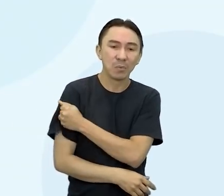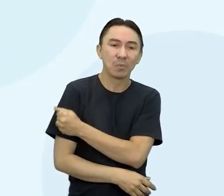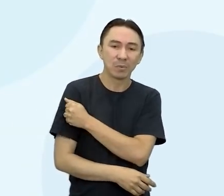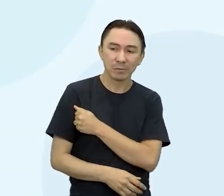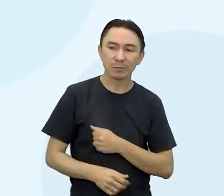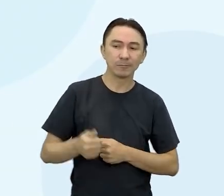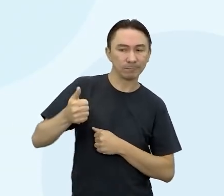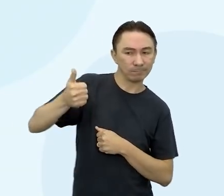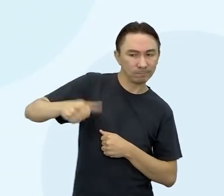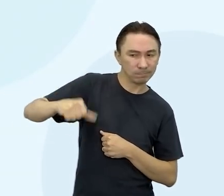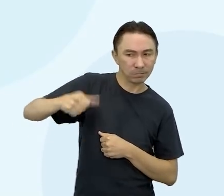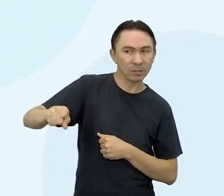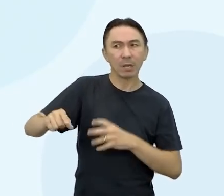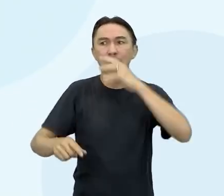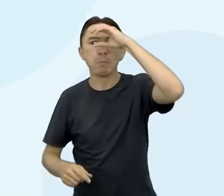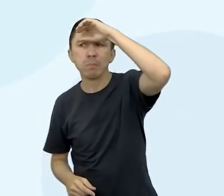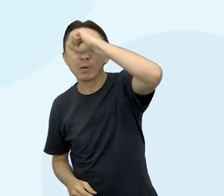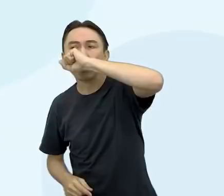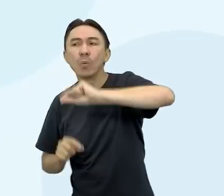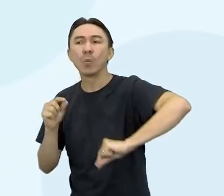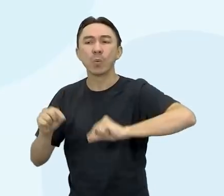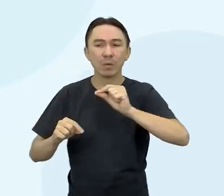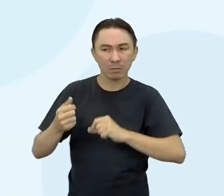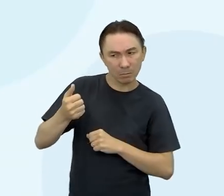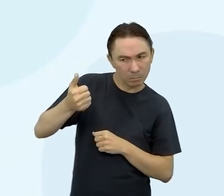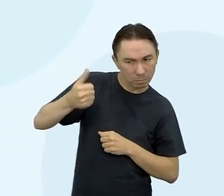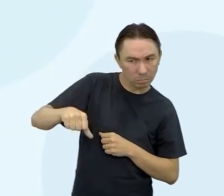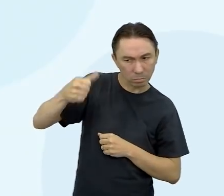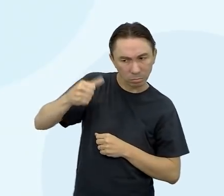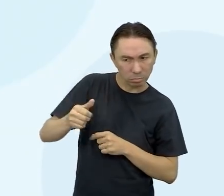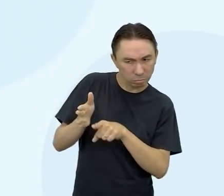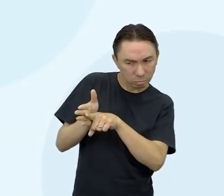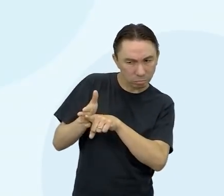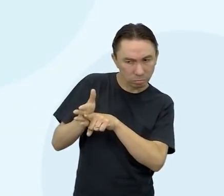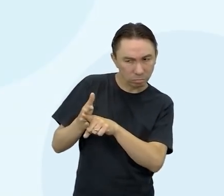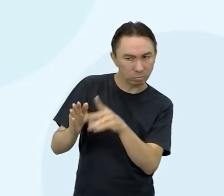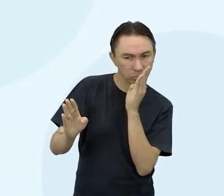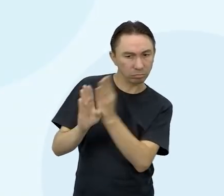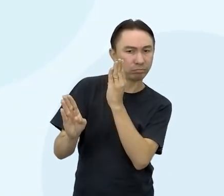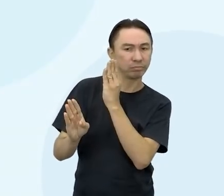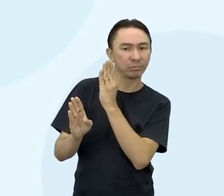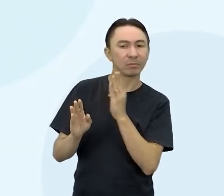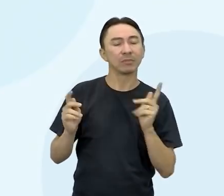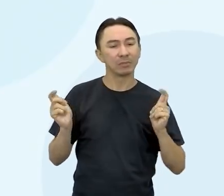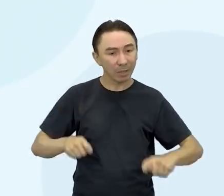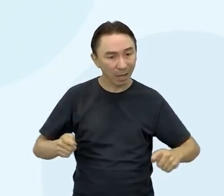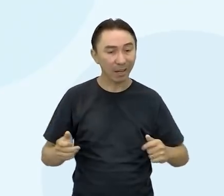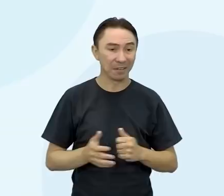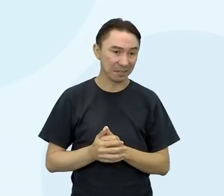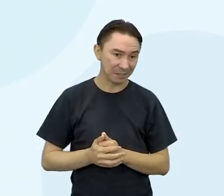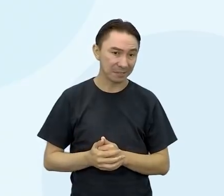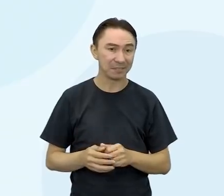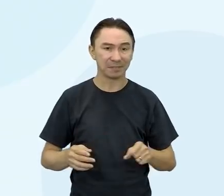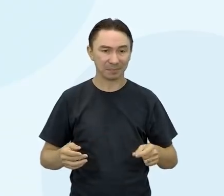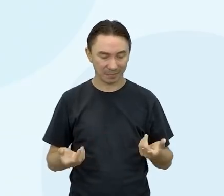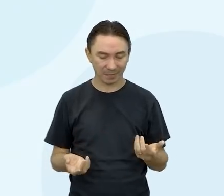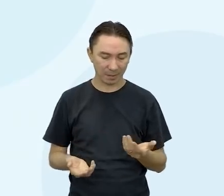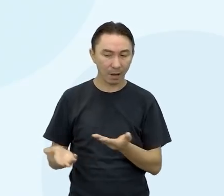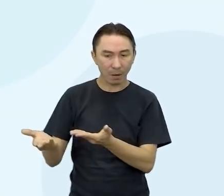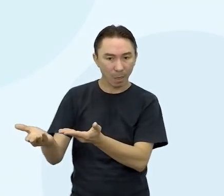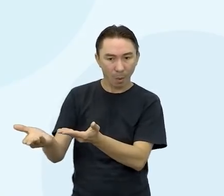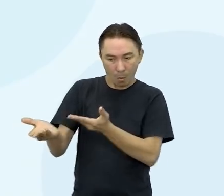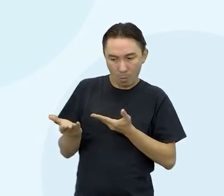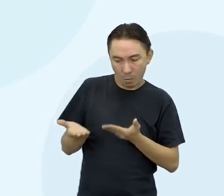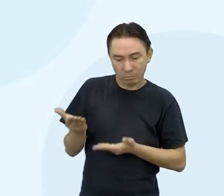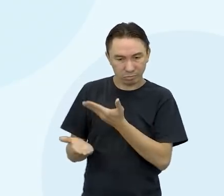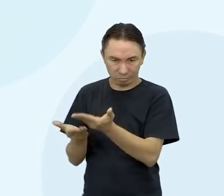esse diagnóstico na nossa área, nessa primeira semana. Acolhimento, repito, foi tratado na TPC anterior. Quem quiser também